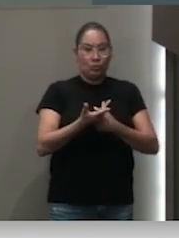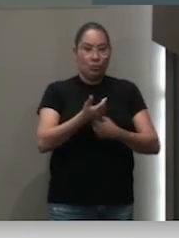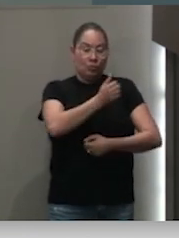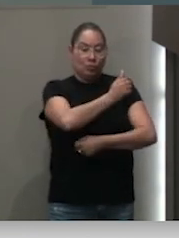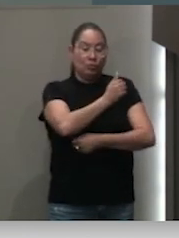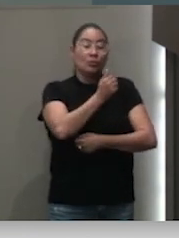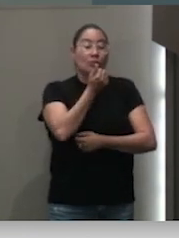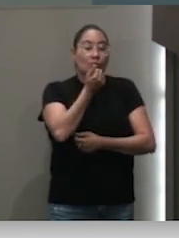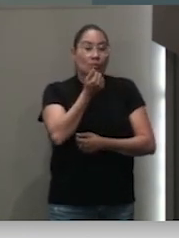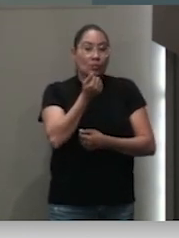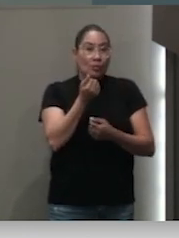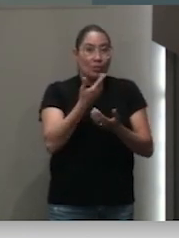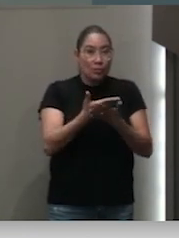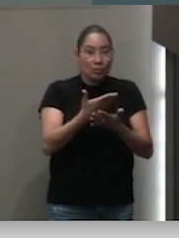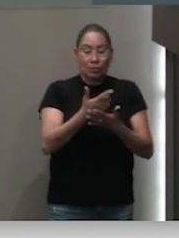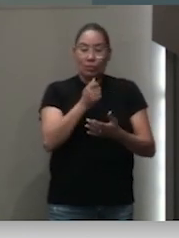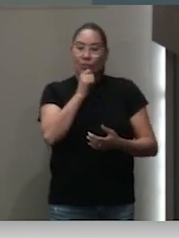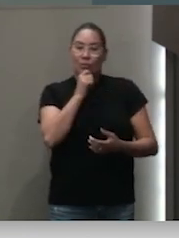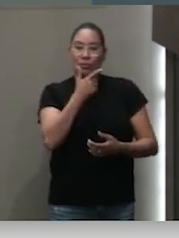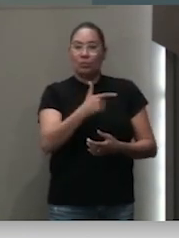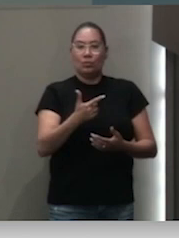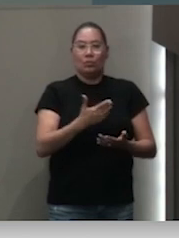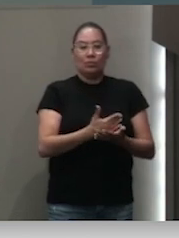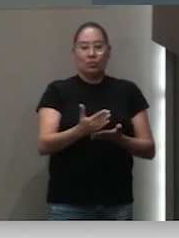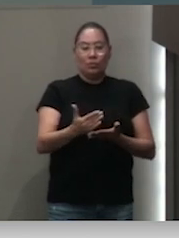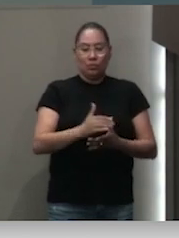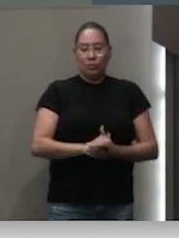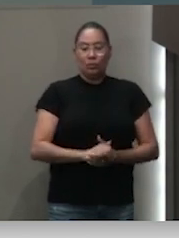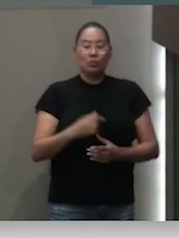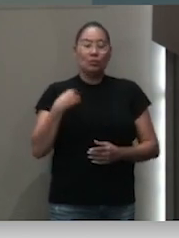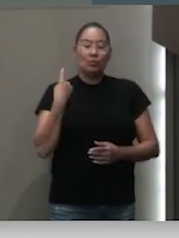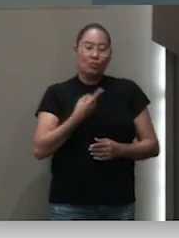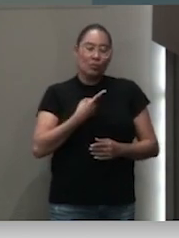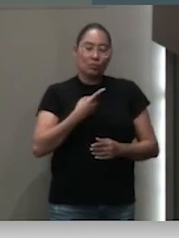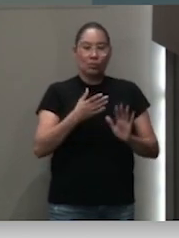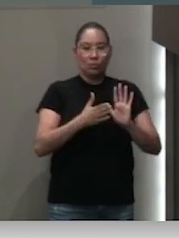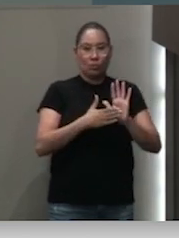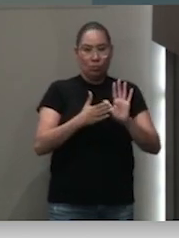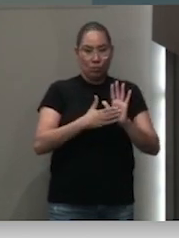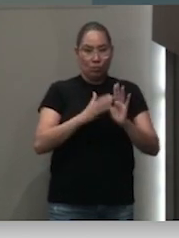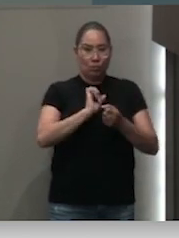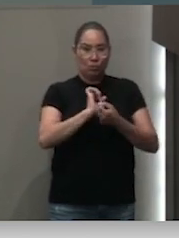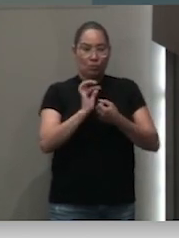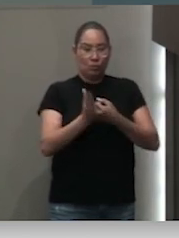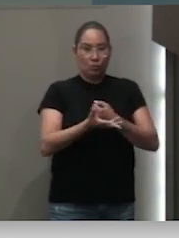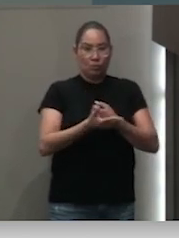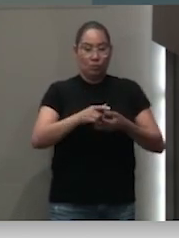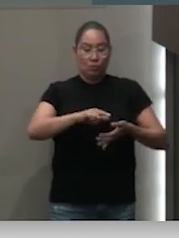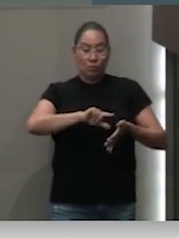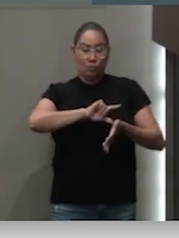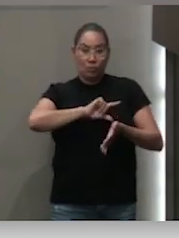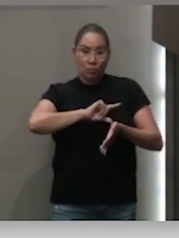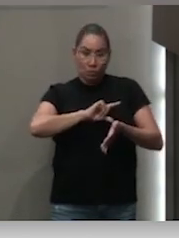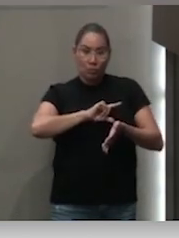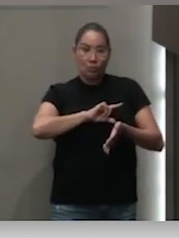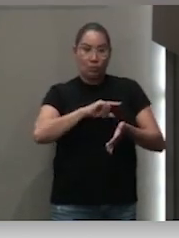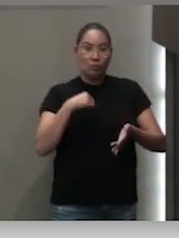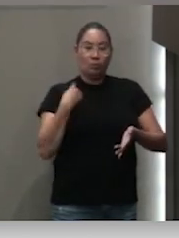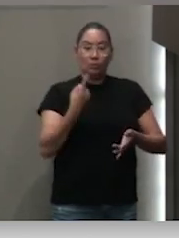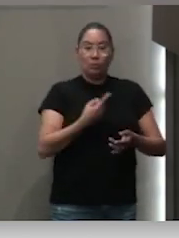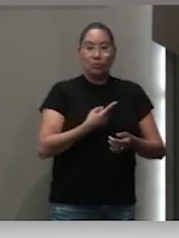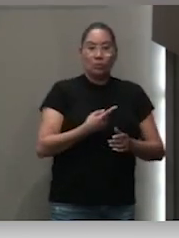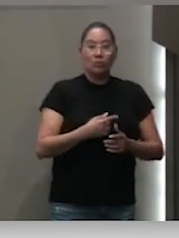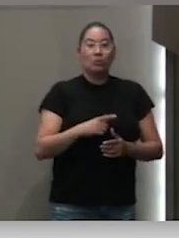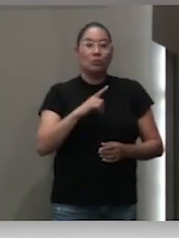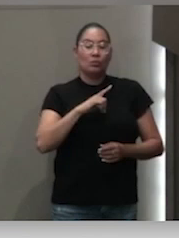começado como nós tínhamos proposto lá na pandemia ainda antes de termos vida e de sermos